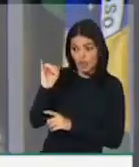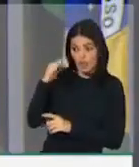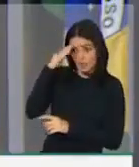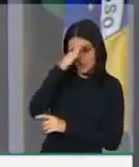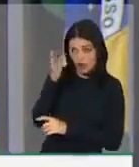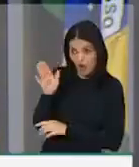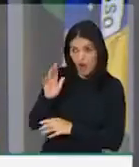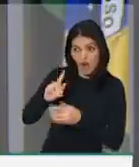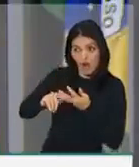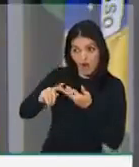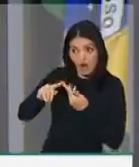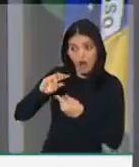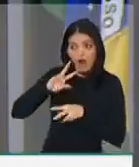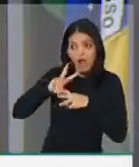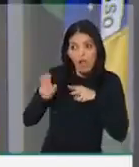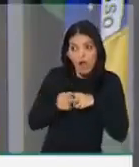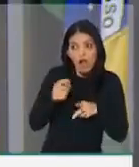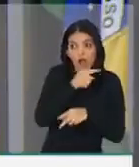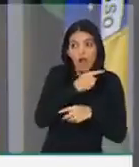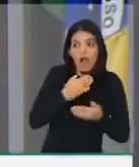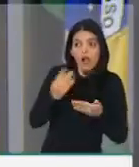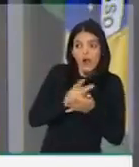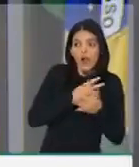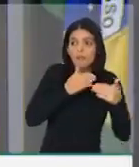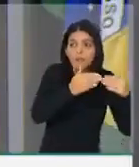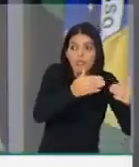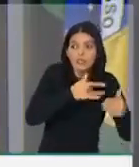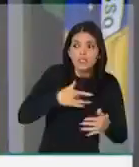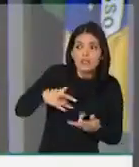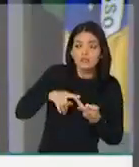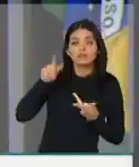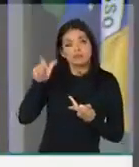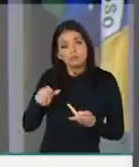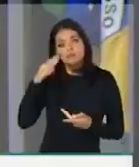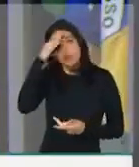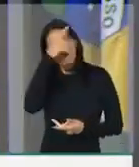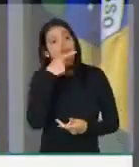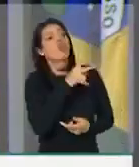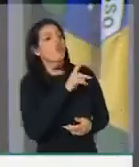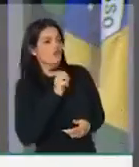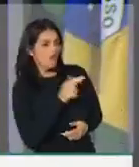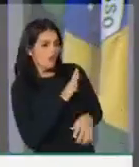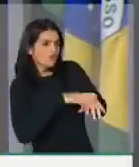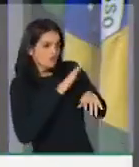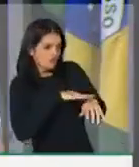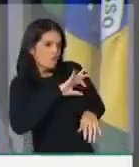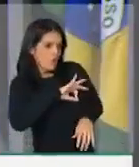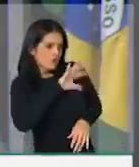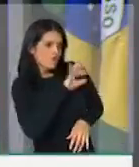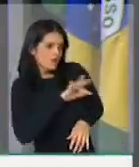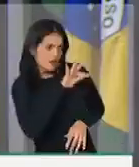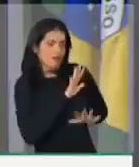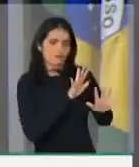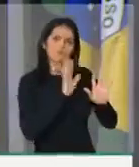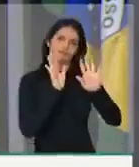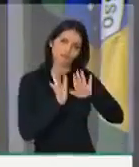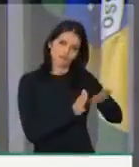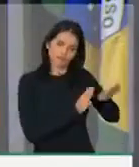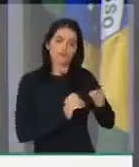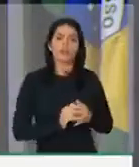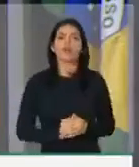falou que falaria com a polícia federal bom depois começaram as especulações